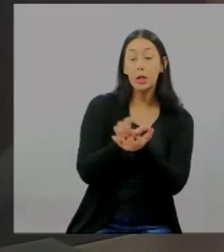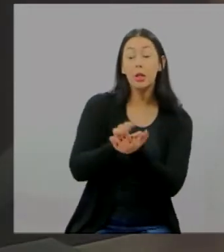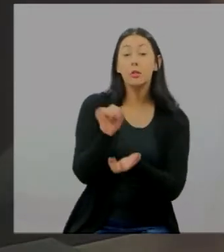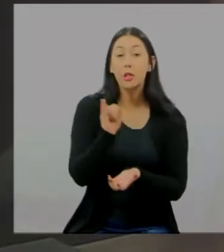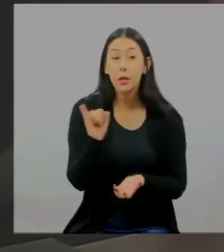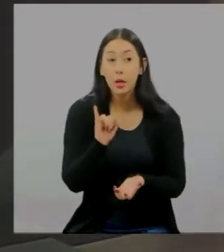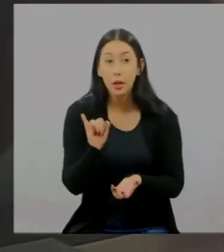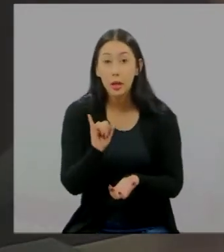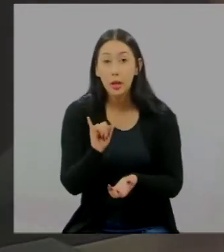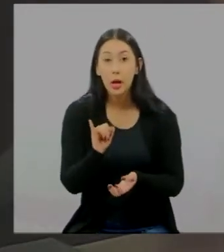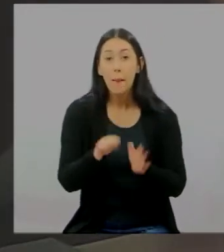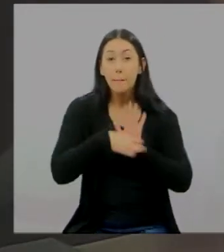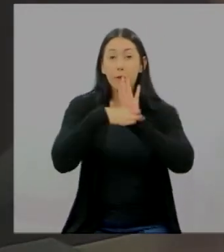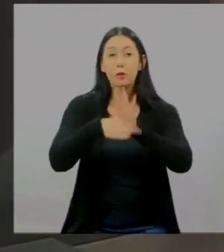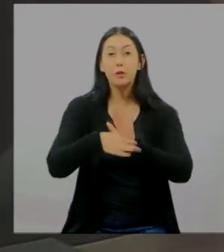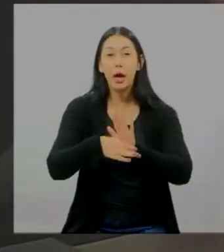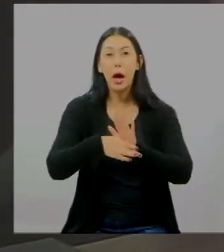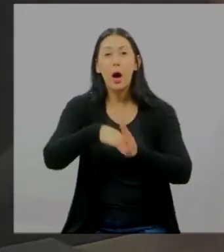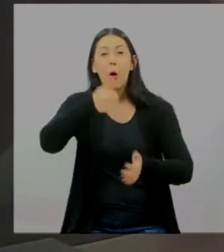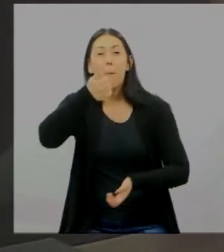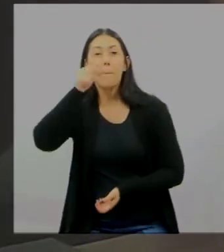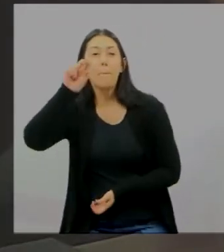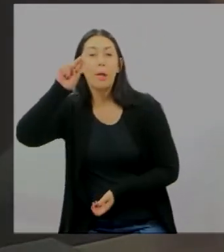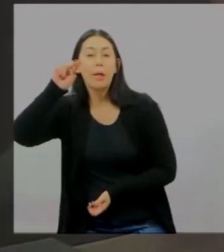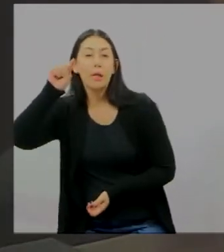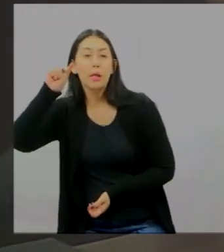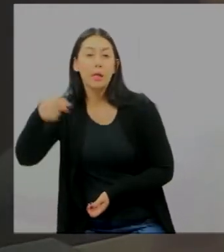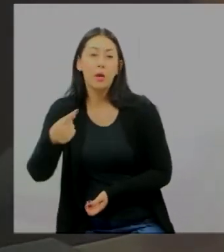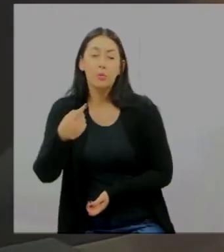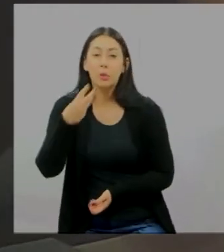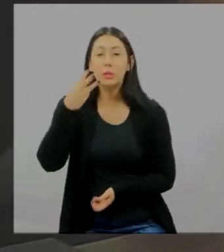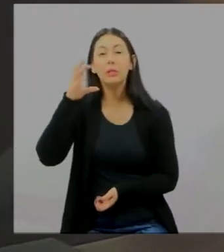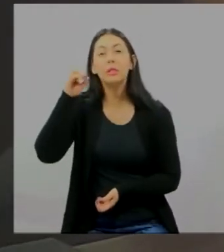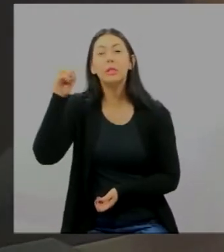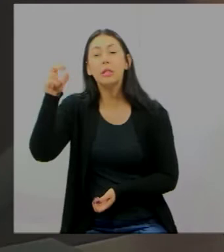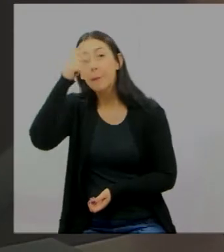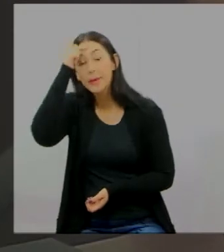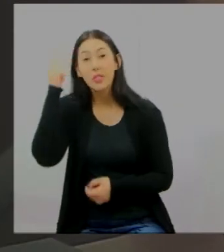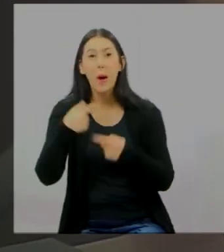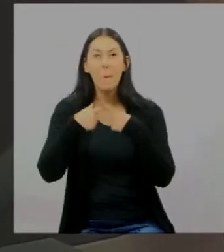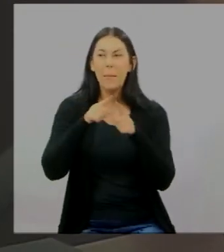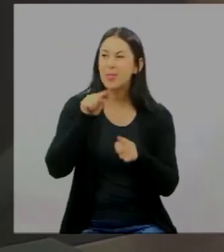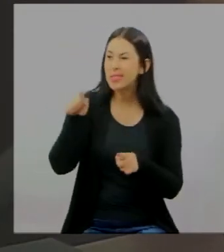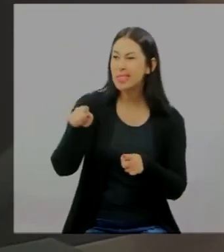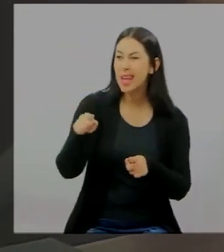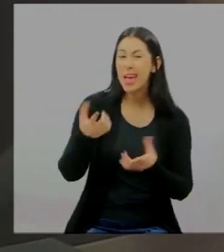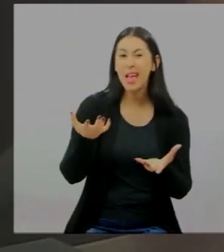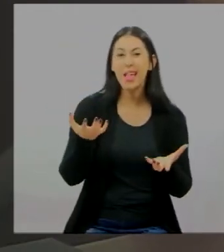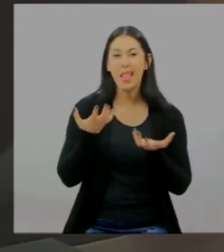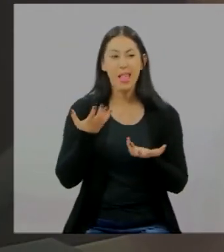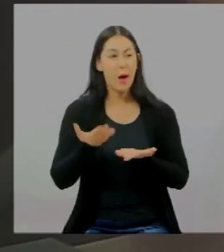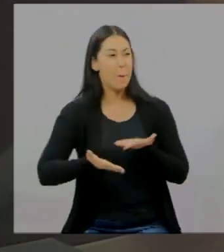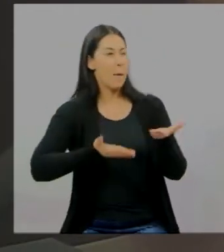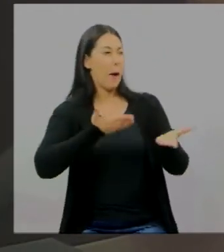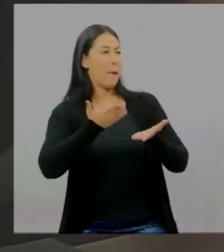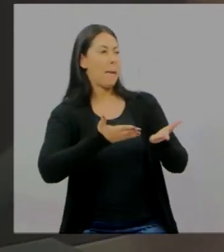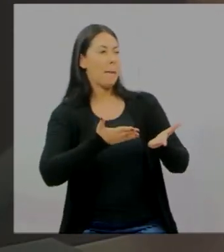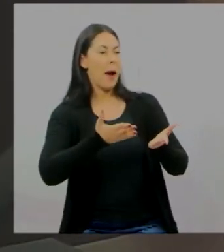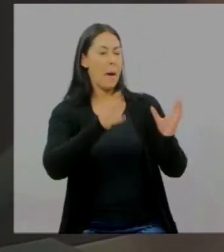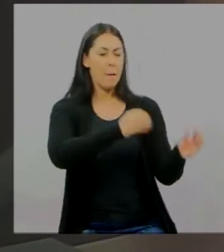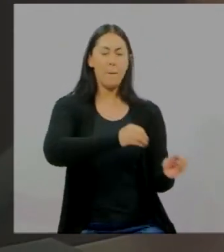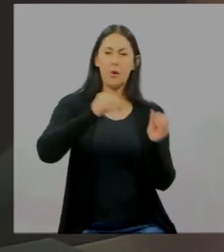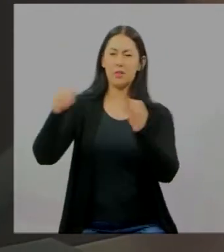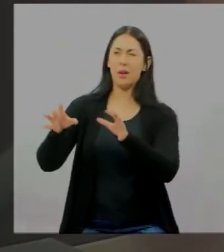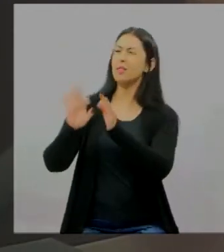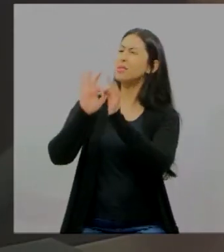aí mais de 1.300.000 pessoas, deputada. E a senhora está querendo articular para levar esse hospital lá para o fundo do vale